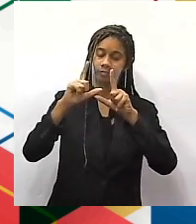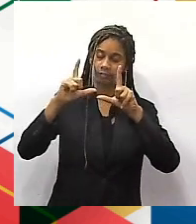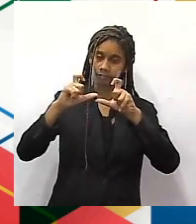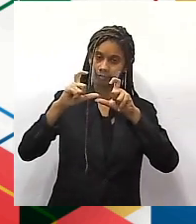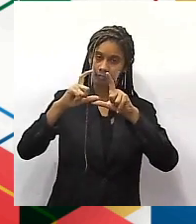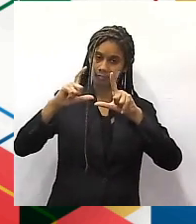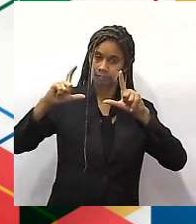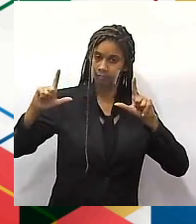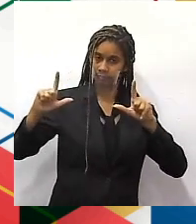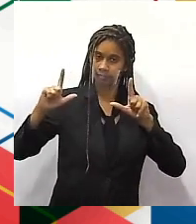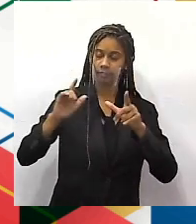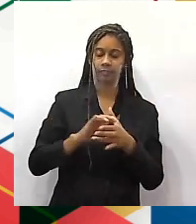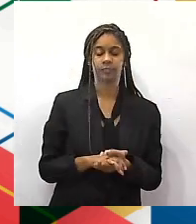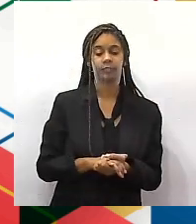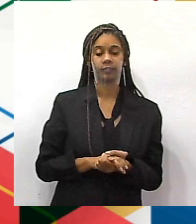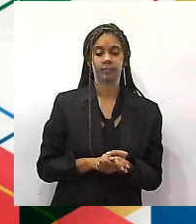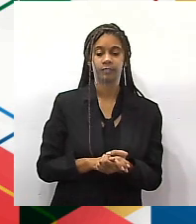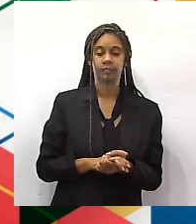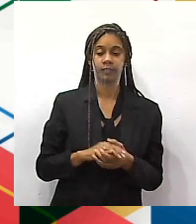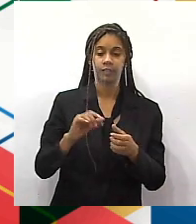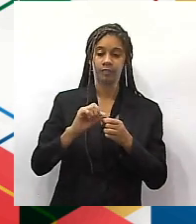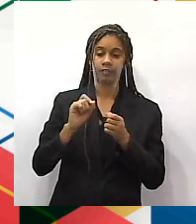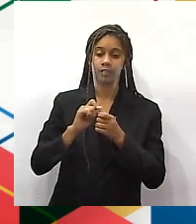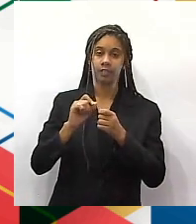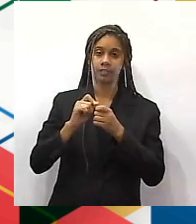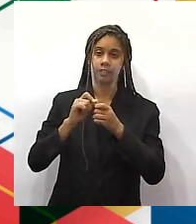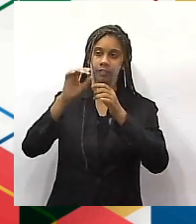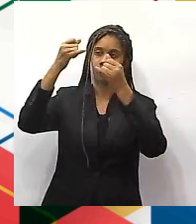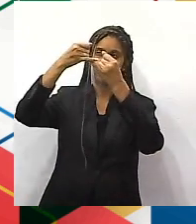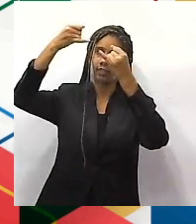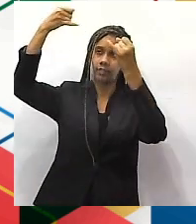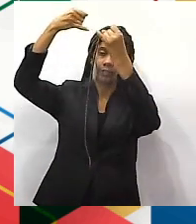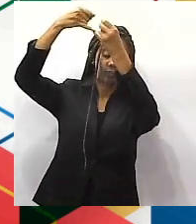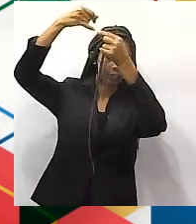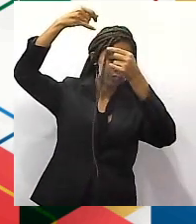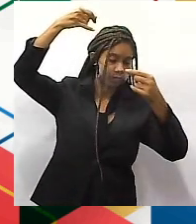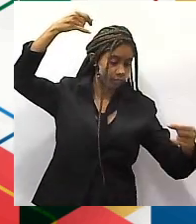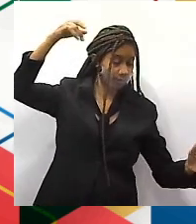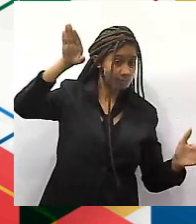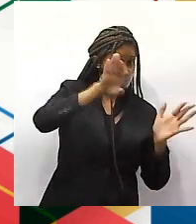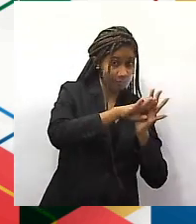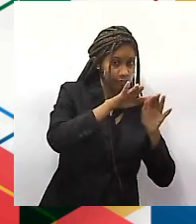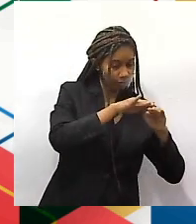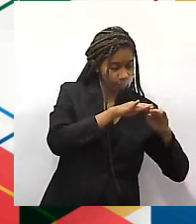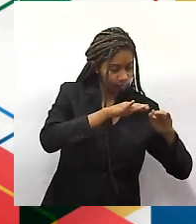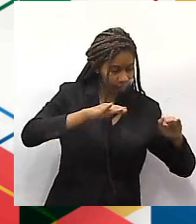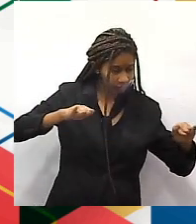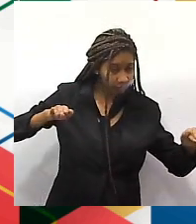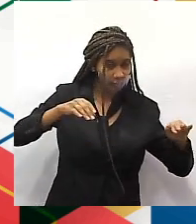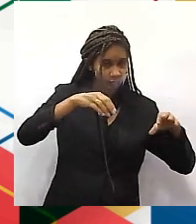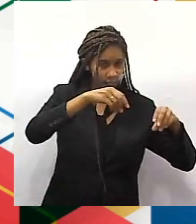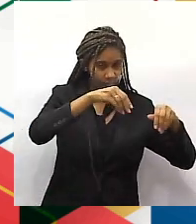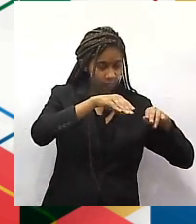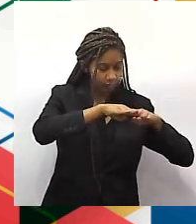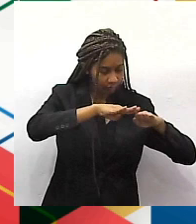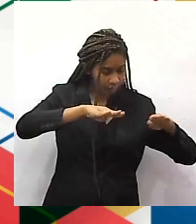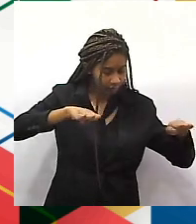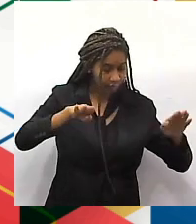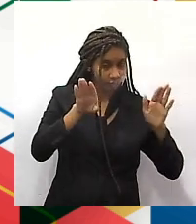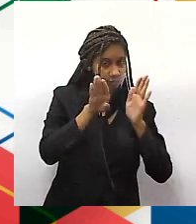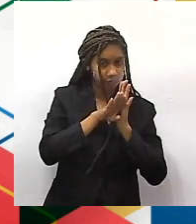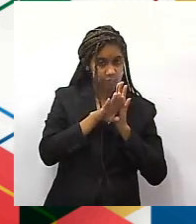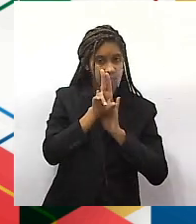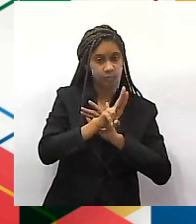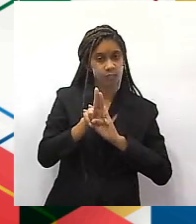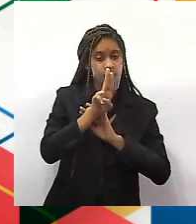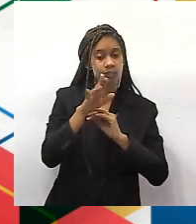Prolongando esse fio até prendê-lo no solo, então você esticou esse fio até prender no solo, são